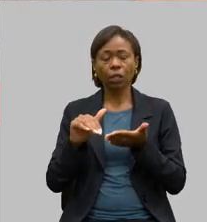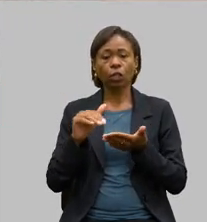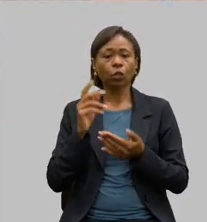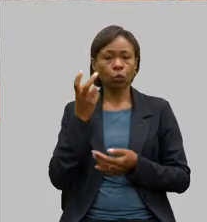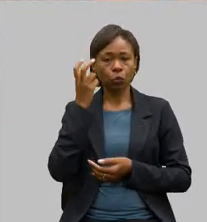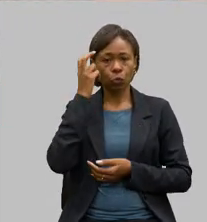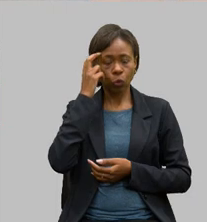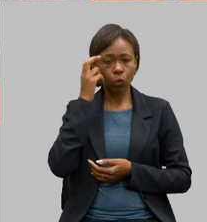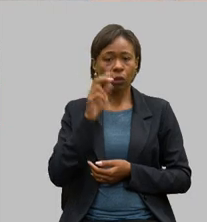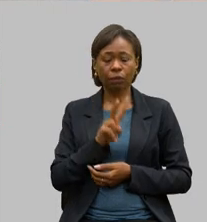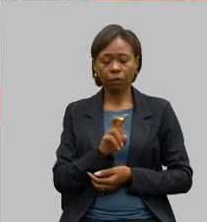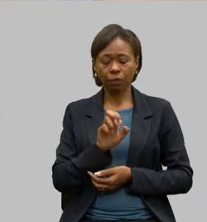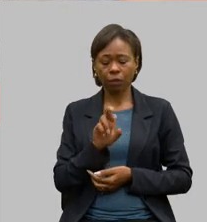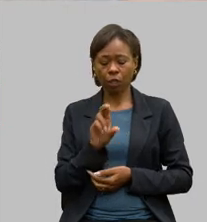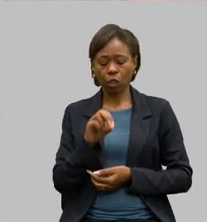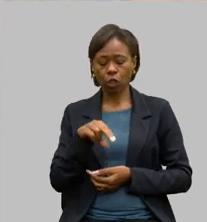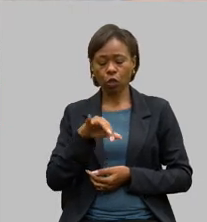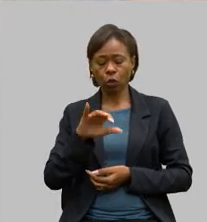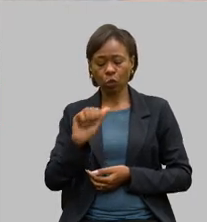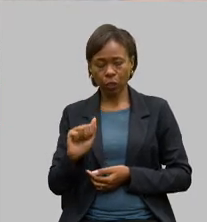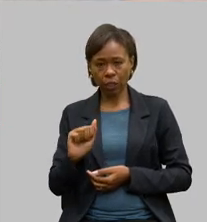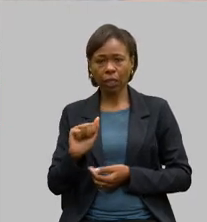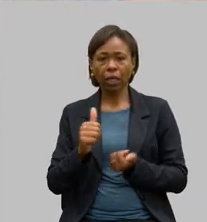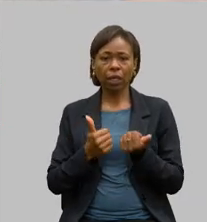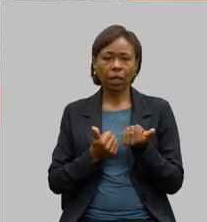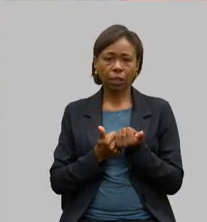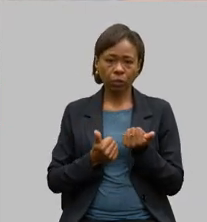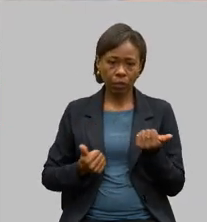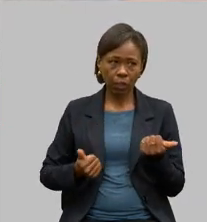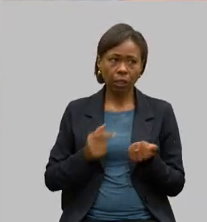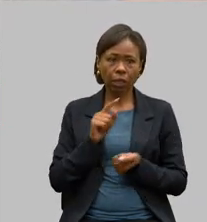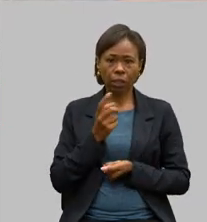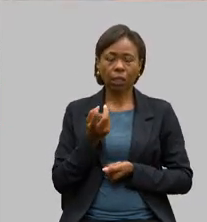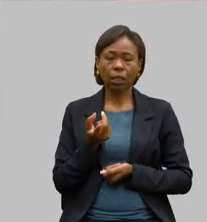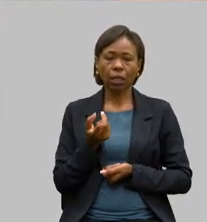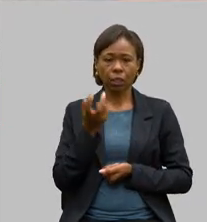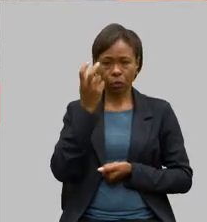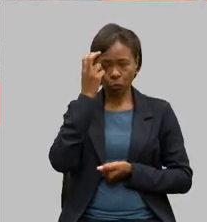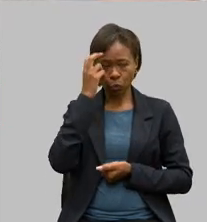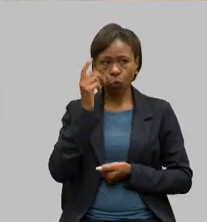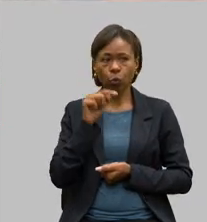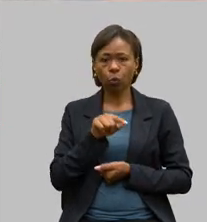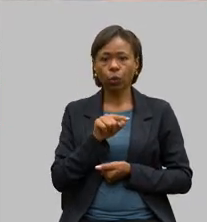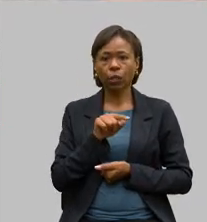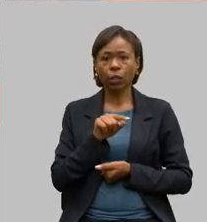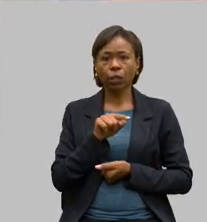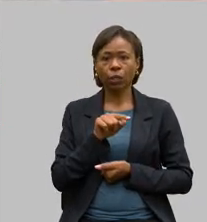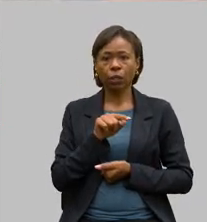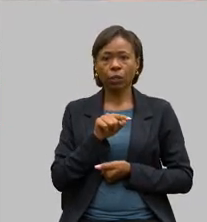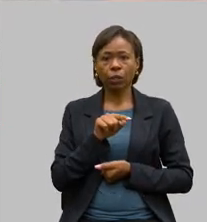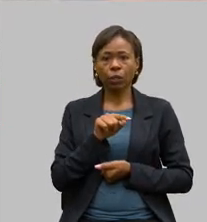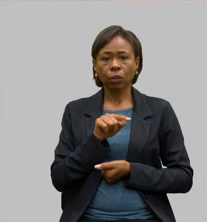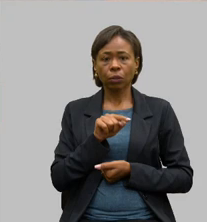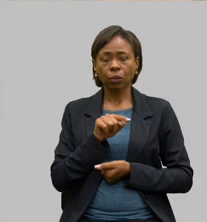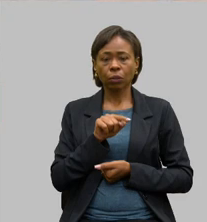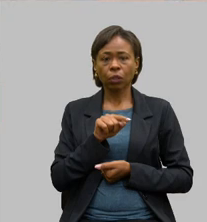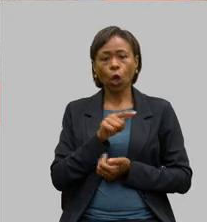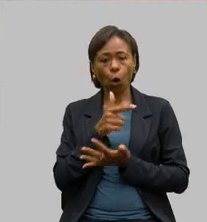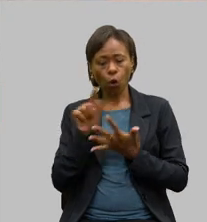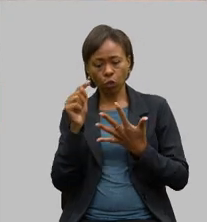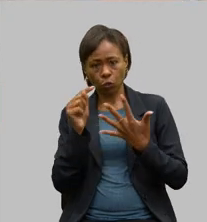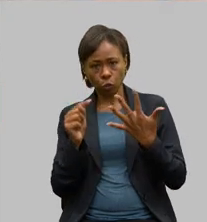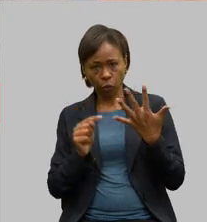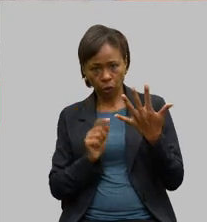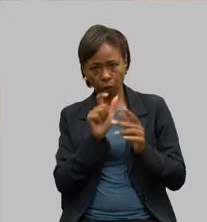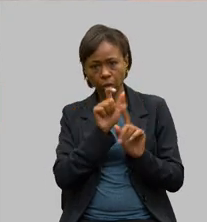assessora estratégica da a Maristela Rangel também da Secretaria de Cultura chefe de gabinete Luciana Borges assessoria de comunicação